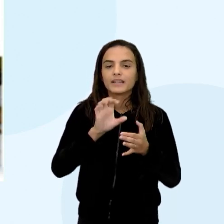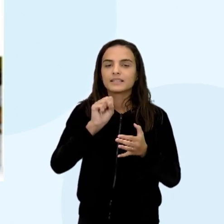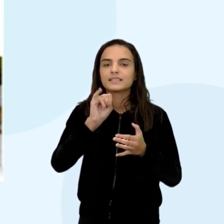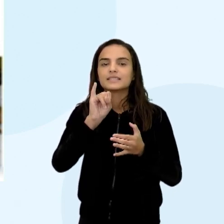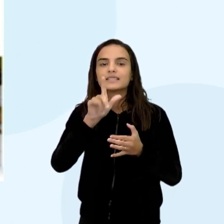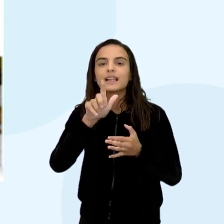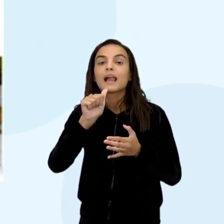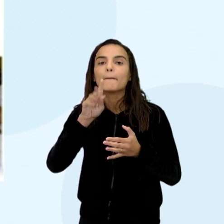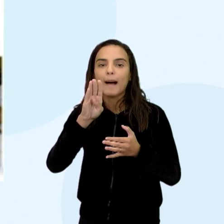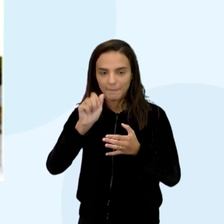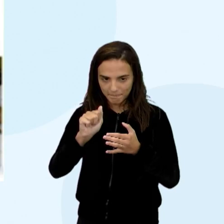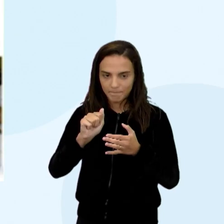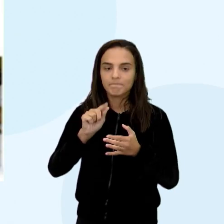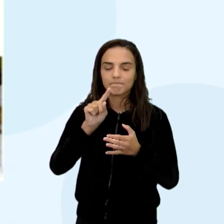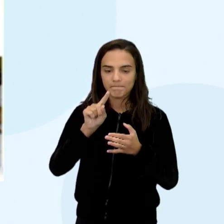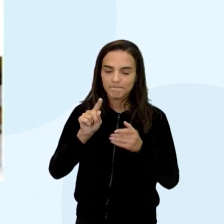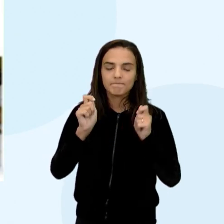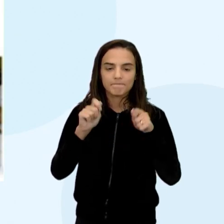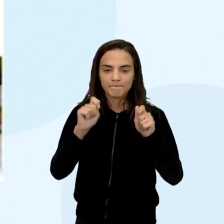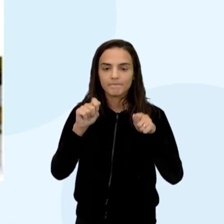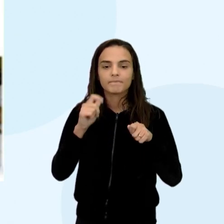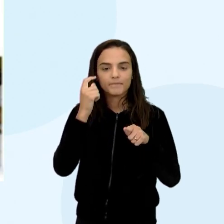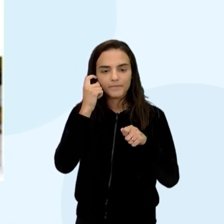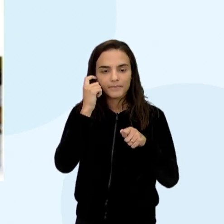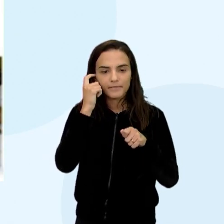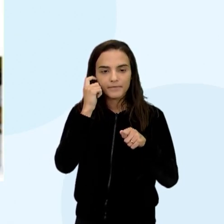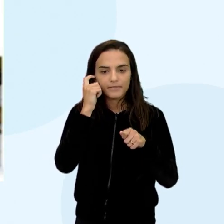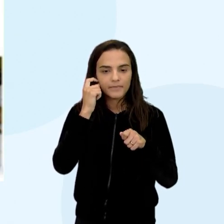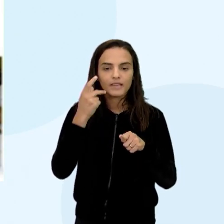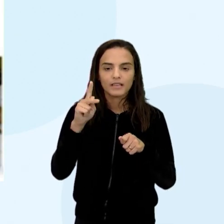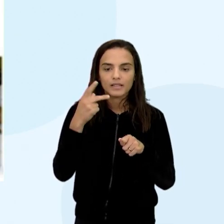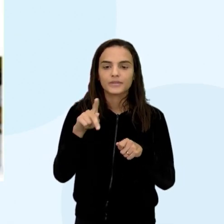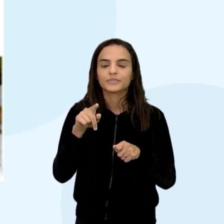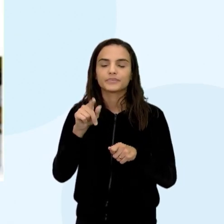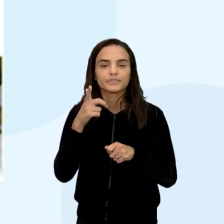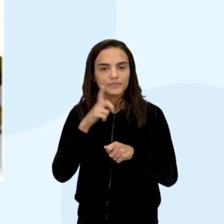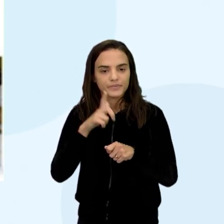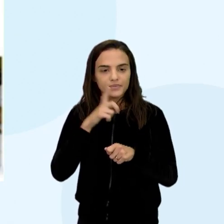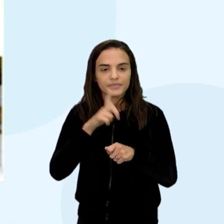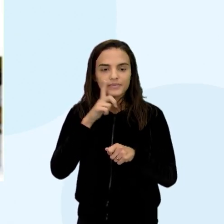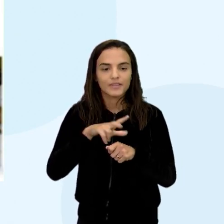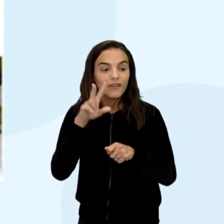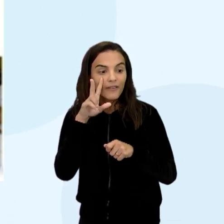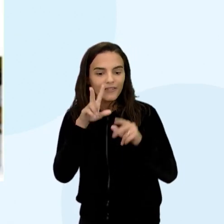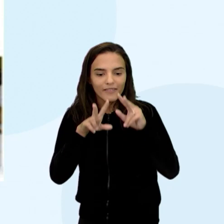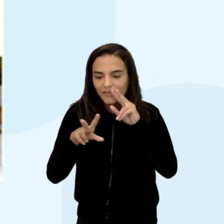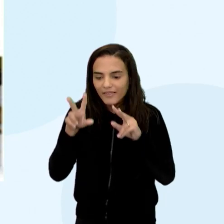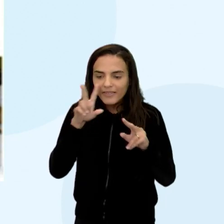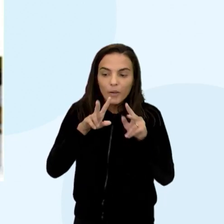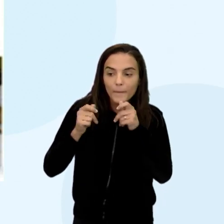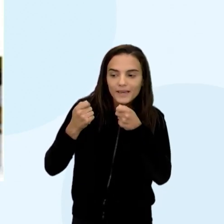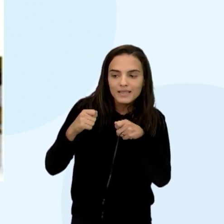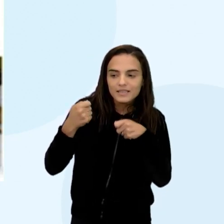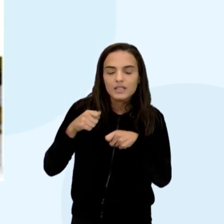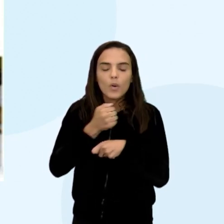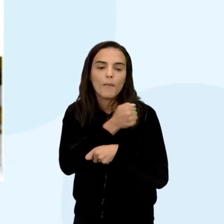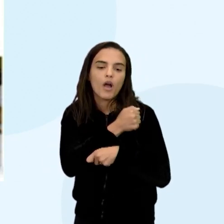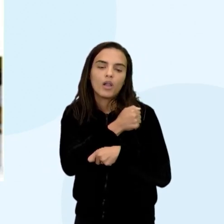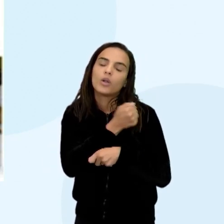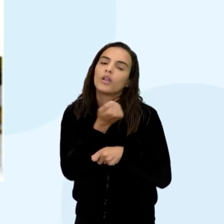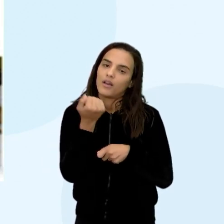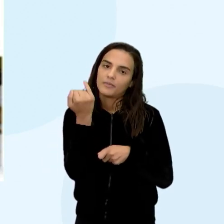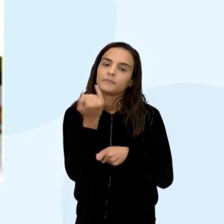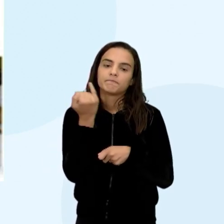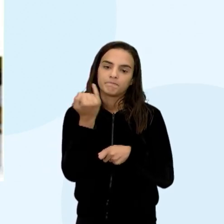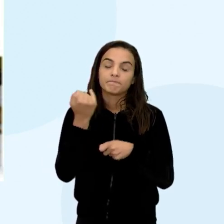formando sílabas, que é onde ele tinha autonomia. Por isso que é tão importante enxergar a necessidade do meu aluno, né? E